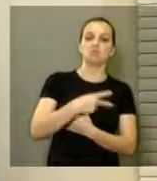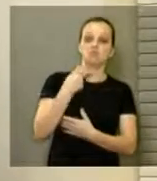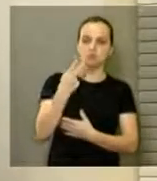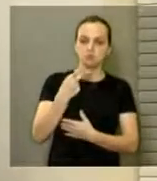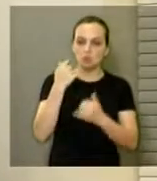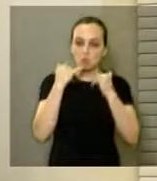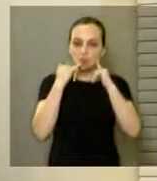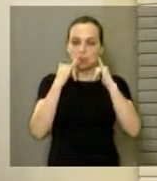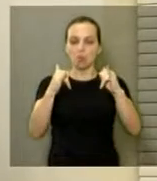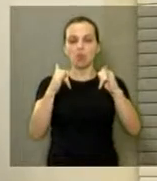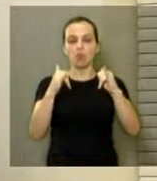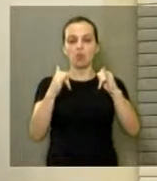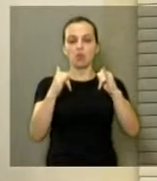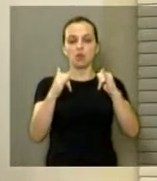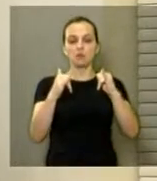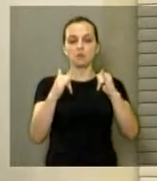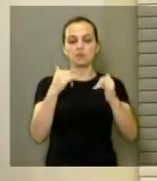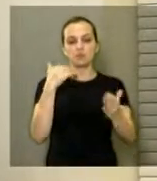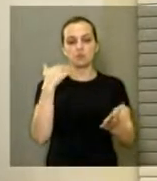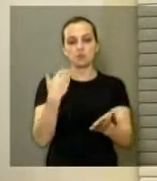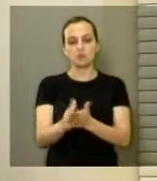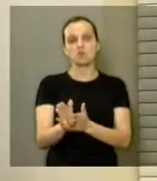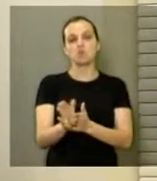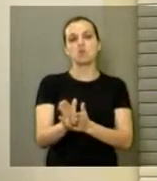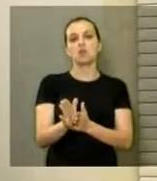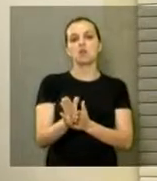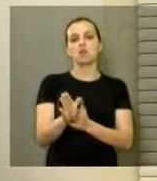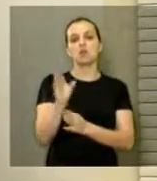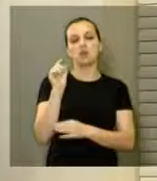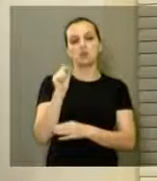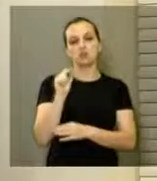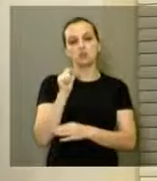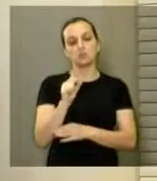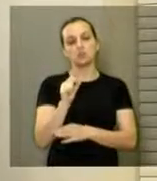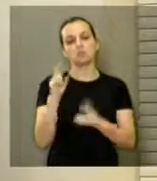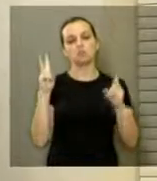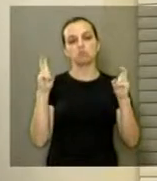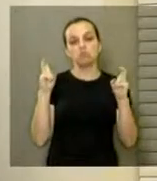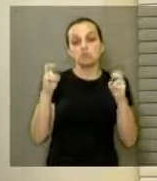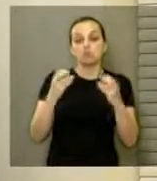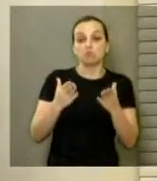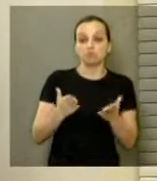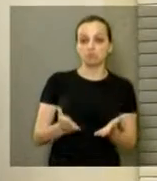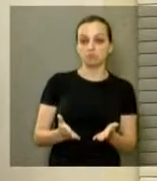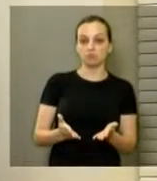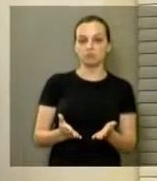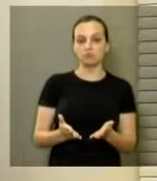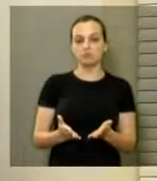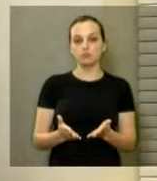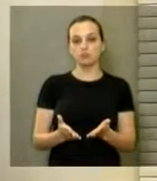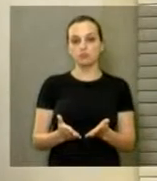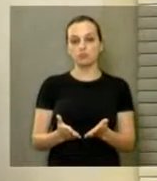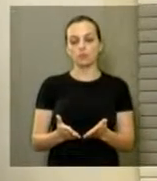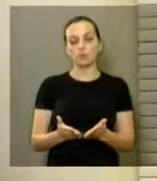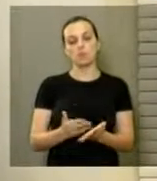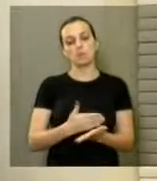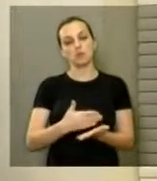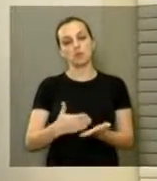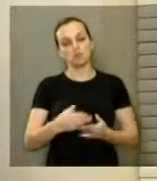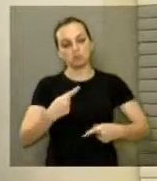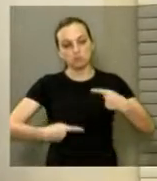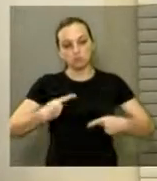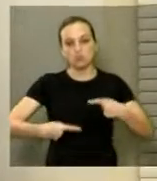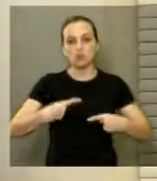me ameaçado que eu tinha saído do assunto. Então, se deflagrou um assunto